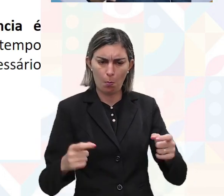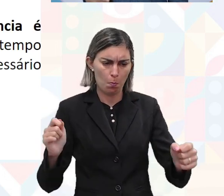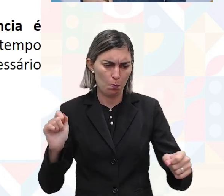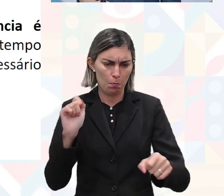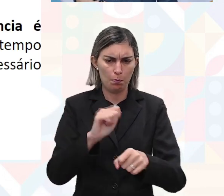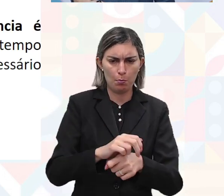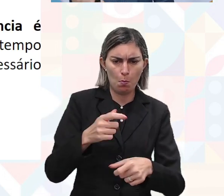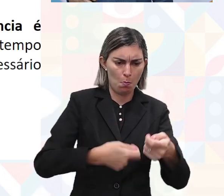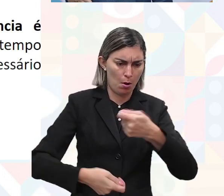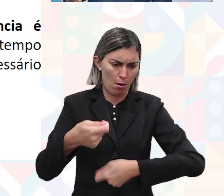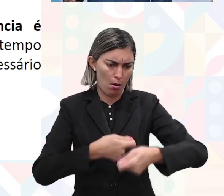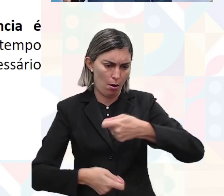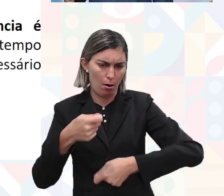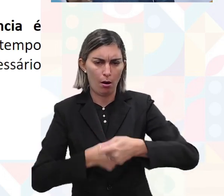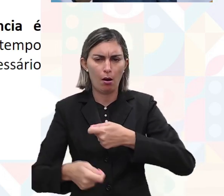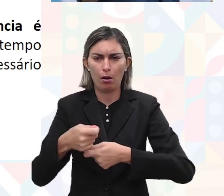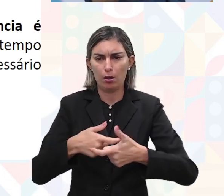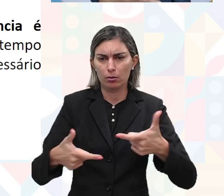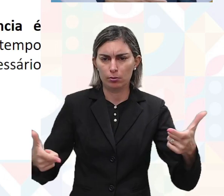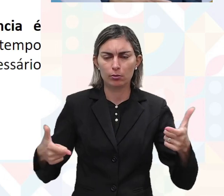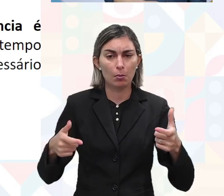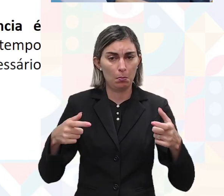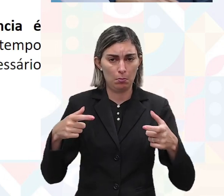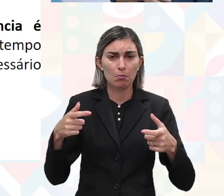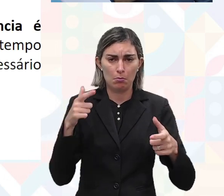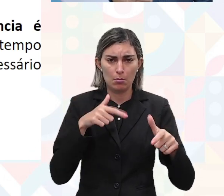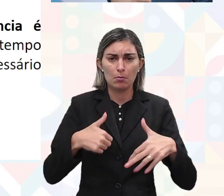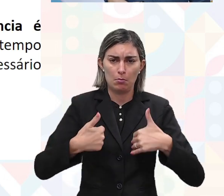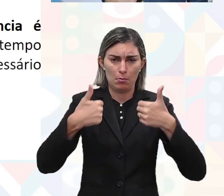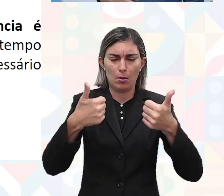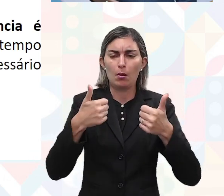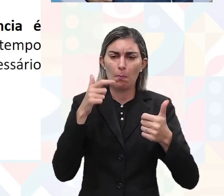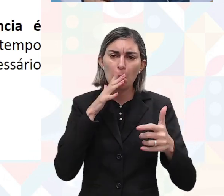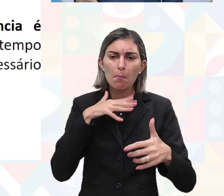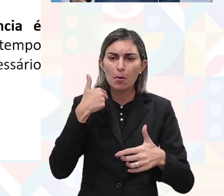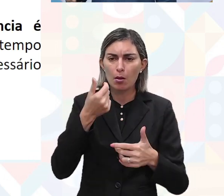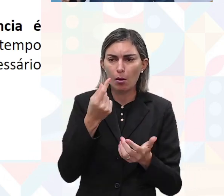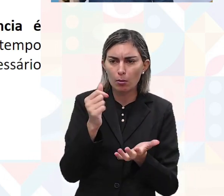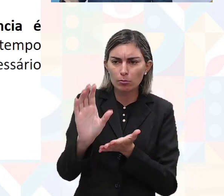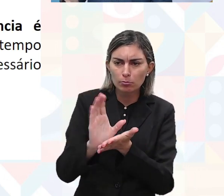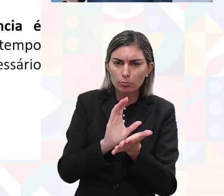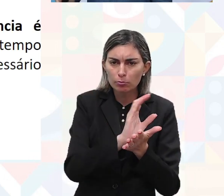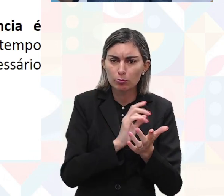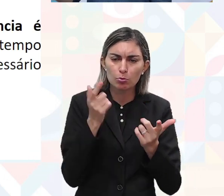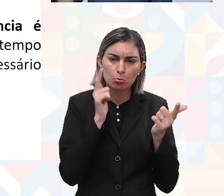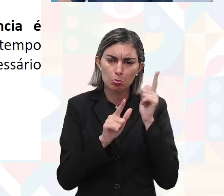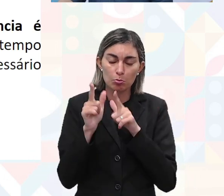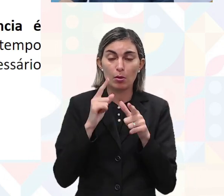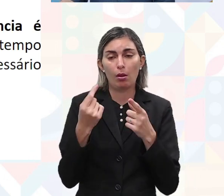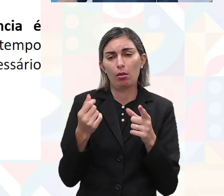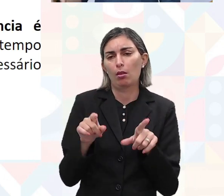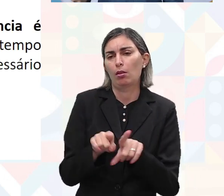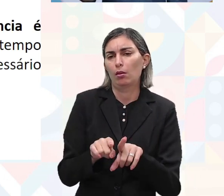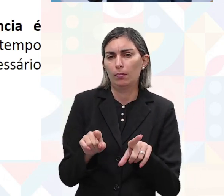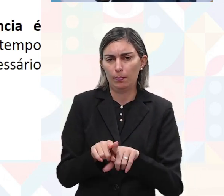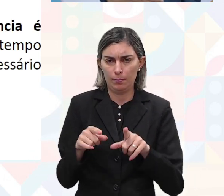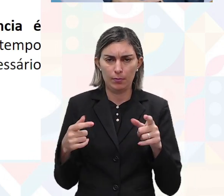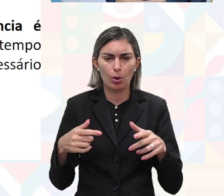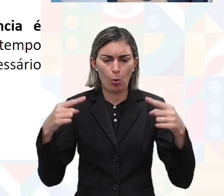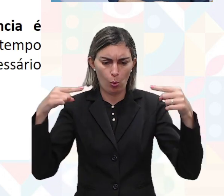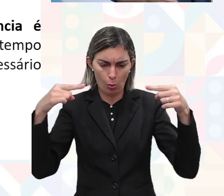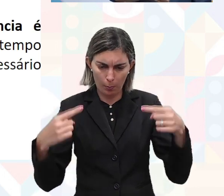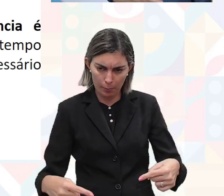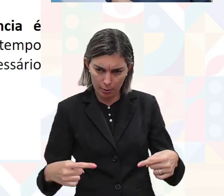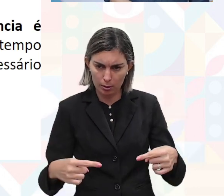mercados estabelecidos, onde a eficiência é importante, melhorando recursos e processos existentes, ao mesmo tempo em que